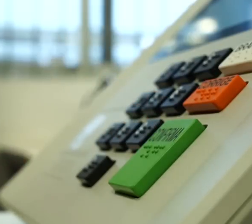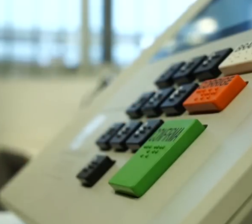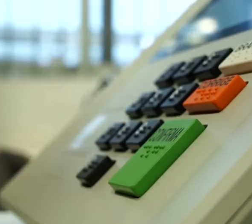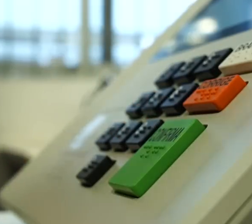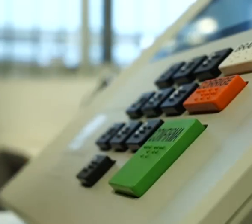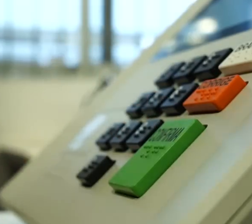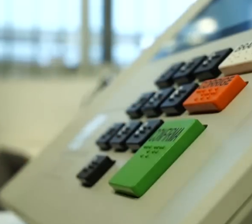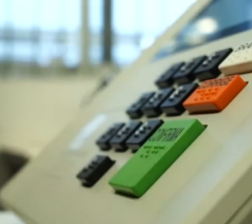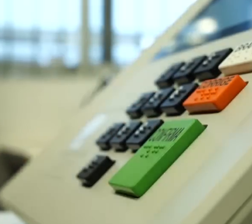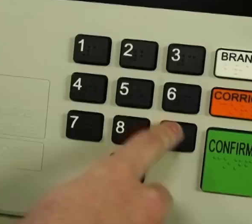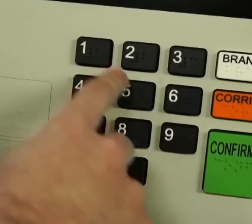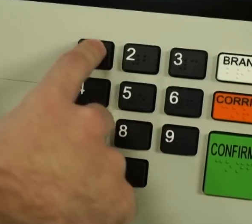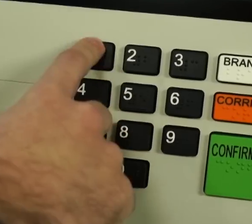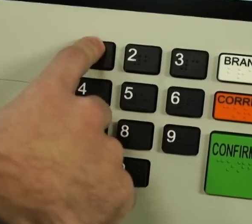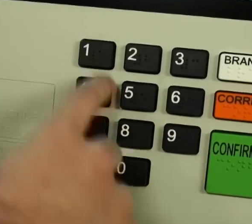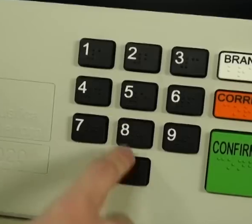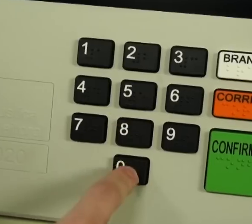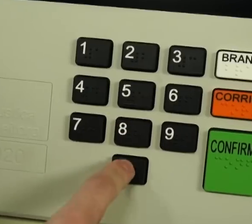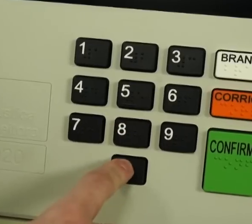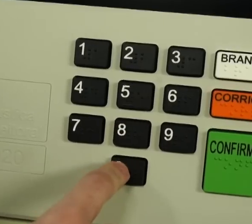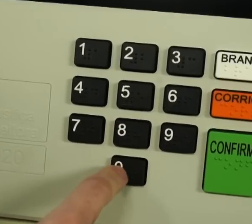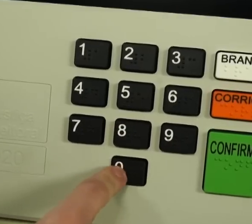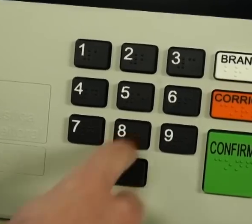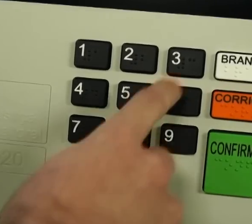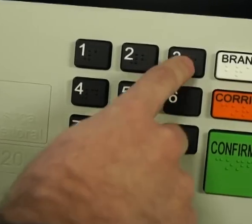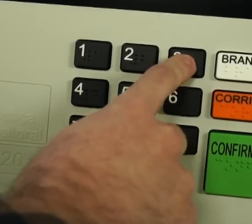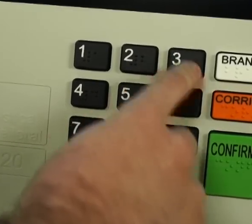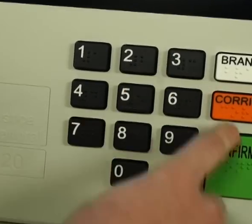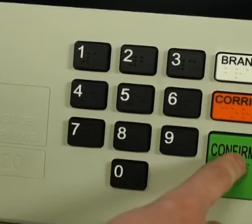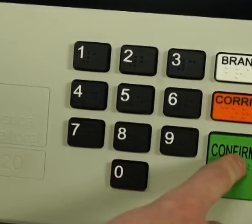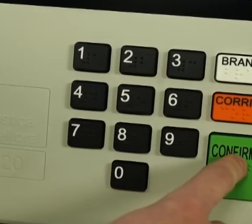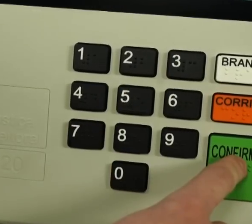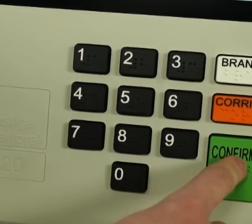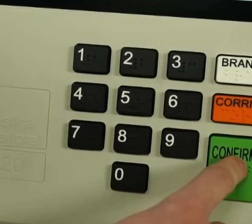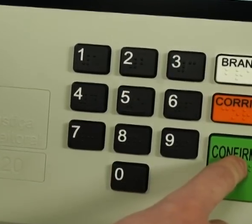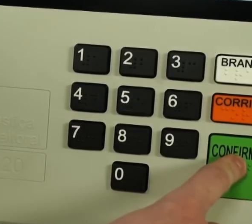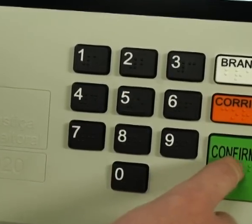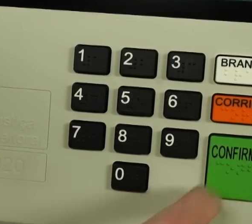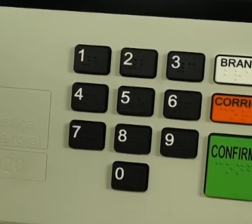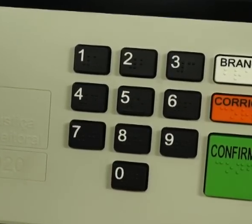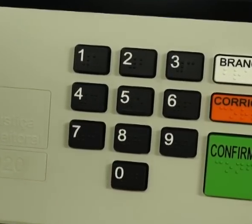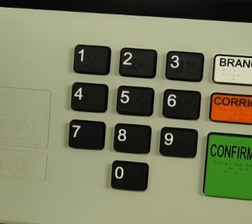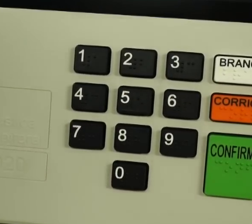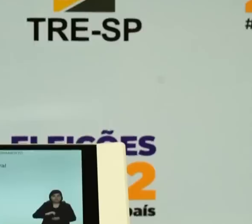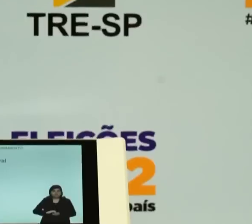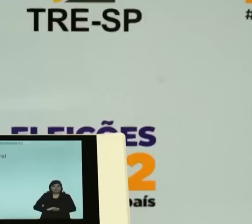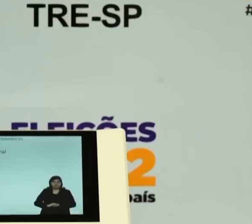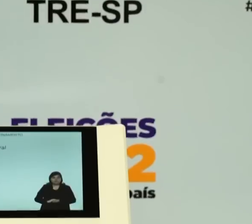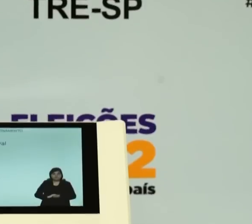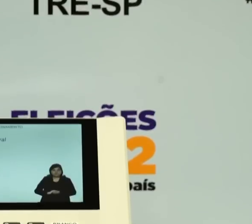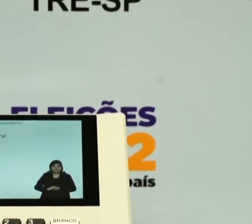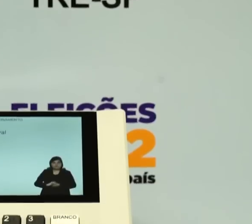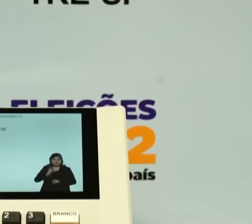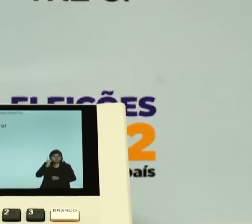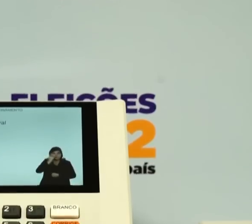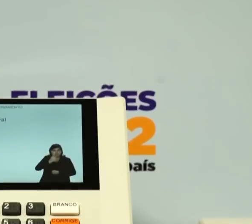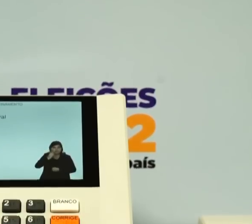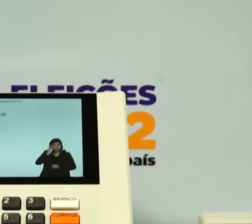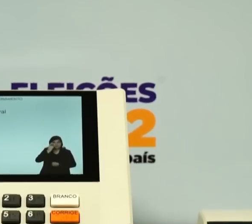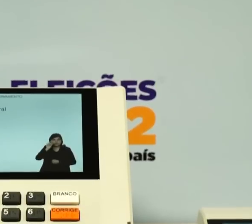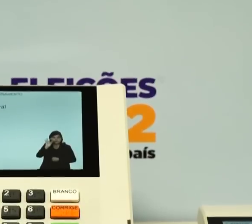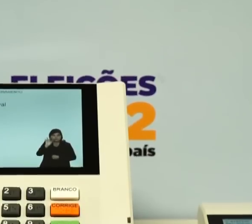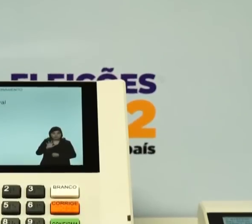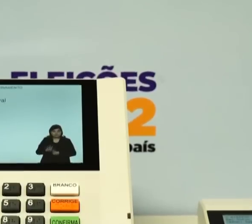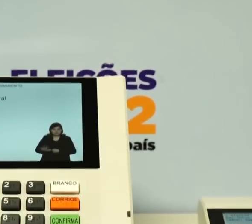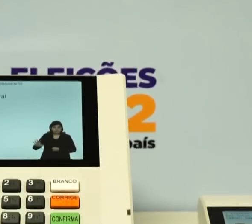de tentar convencer o eleitor, essa terminou. Amanhã é a fase de ouvir o eleitor, ouvir quem tem o verdadeiro poder.